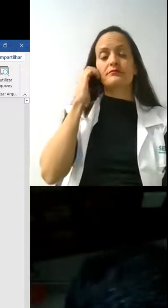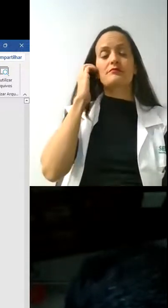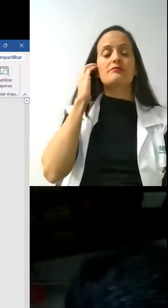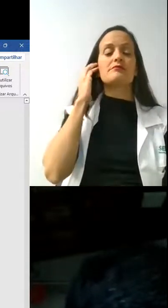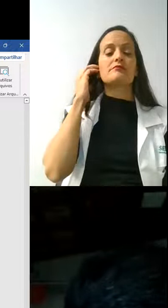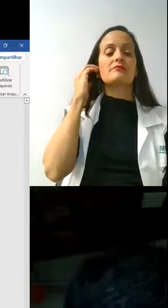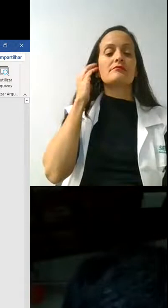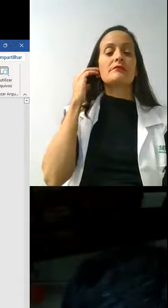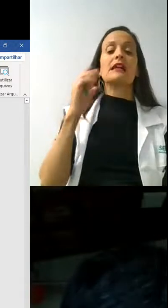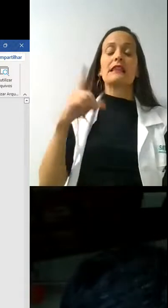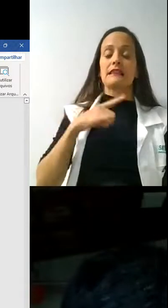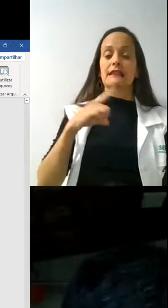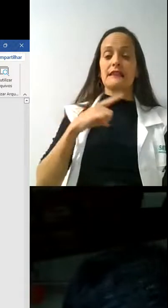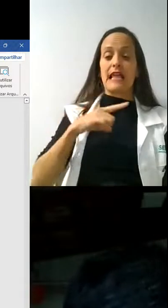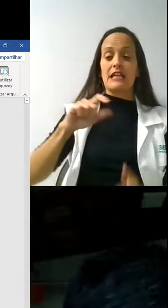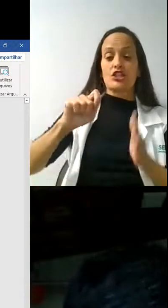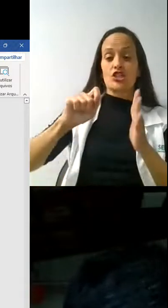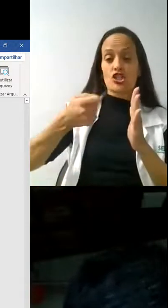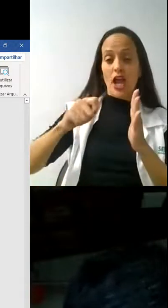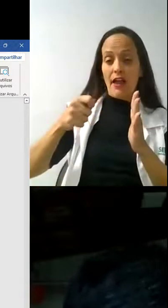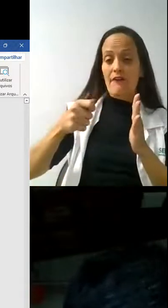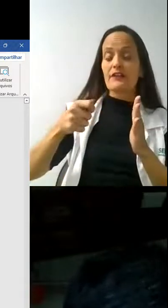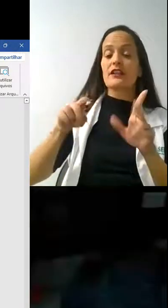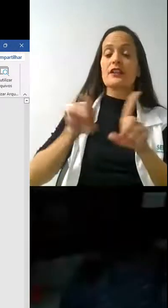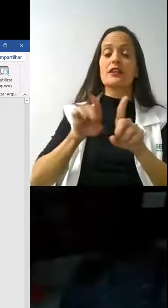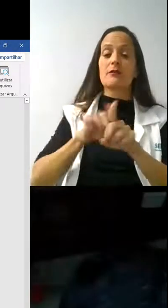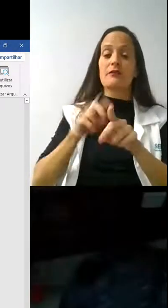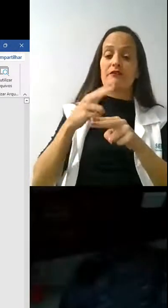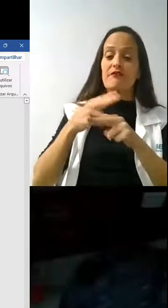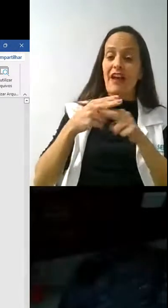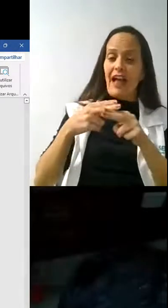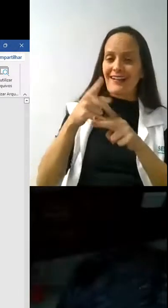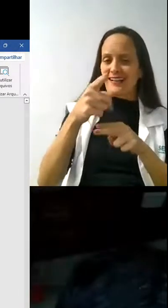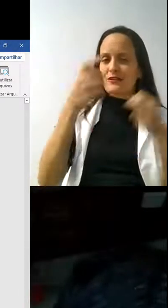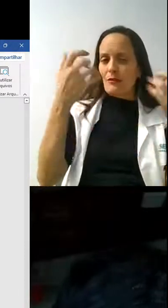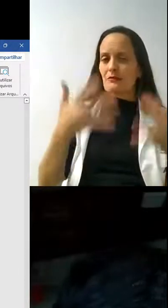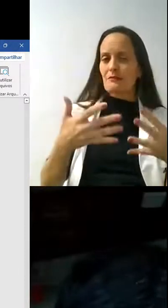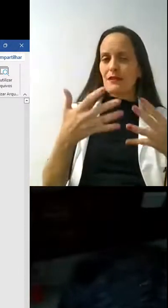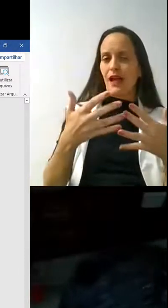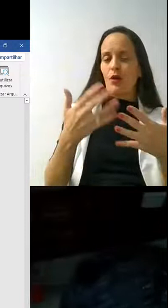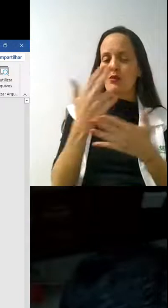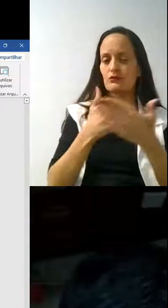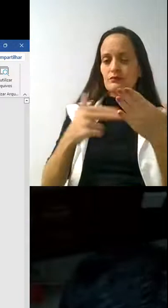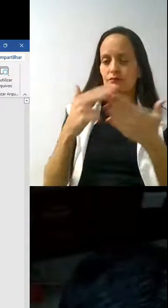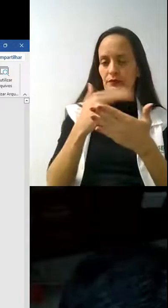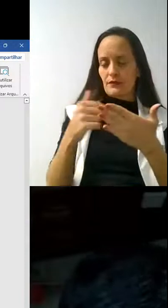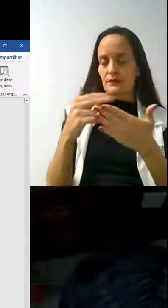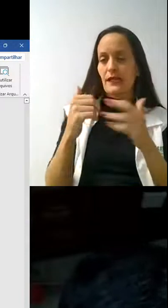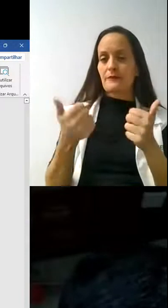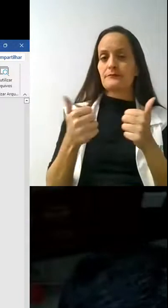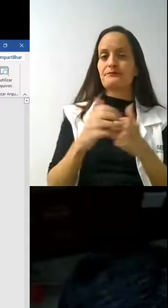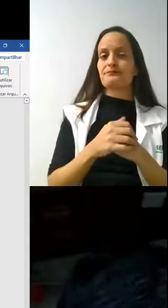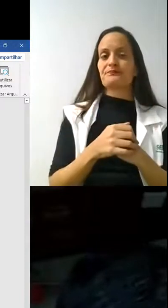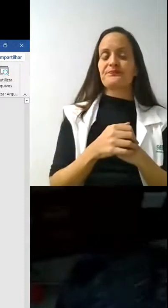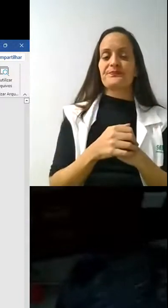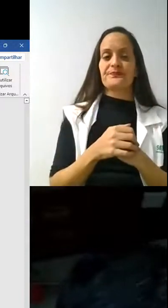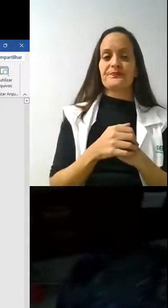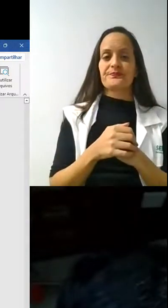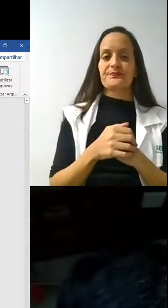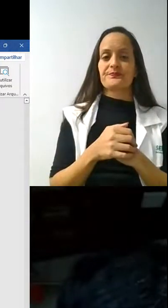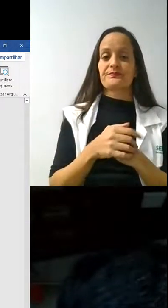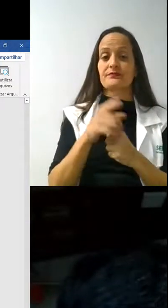chave faca, por isso que é CF aqui, né? Então aqui é um outro exemplo, ó, exemplo 2, certo? Esse exemplo aqui no caso está certo,